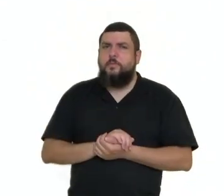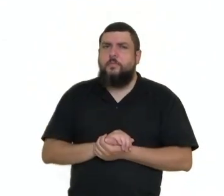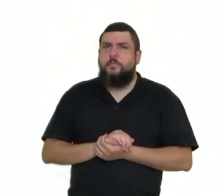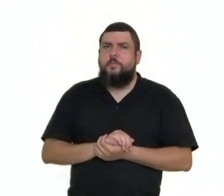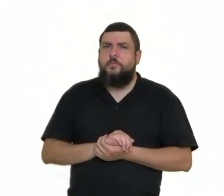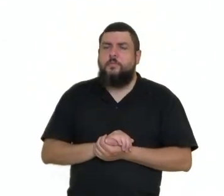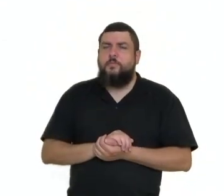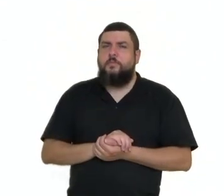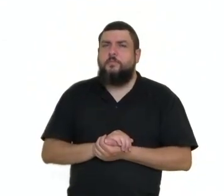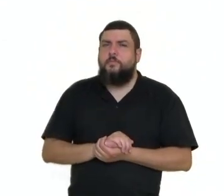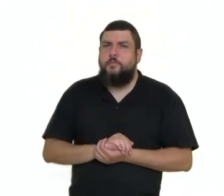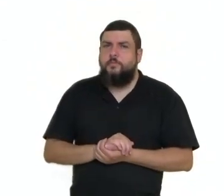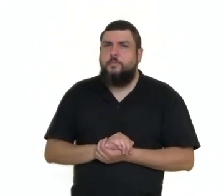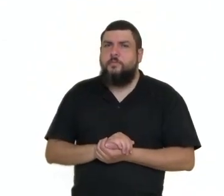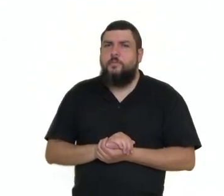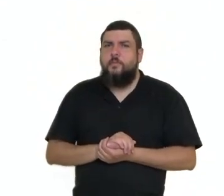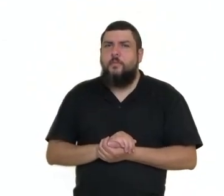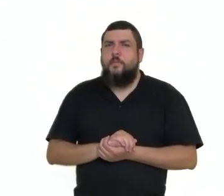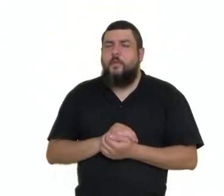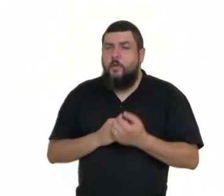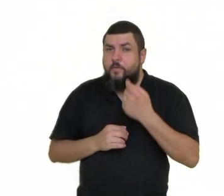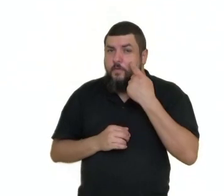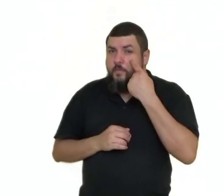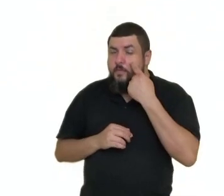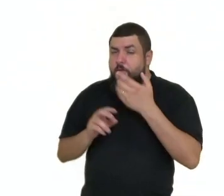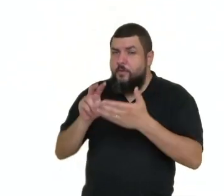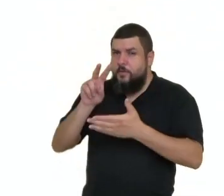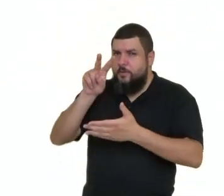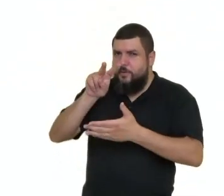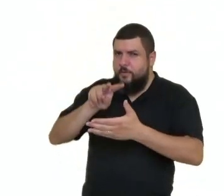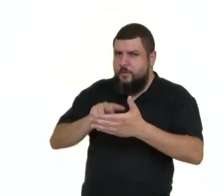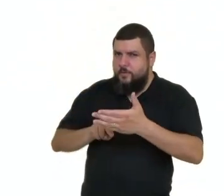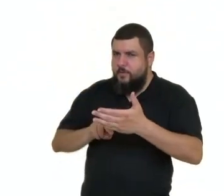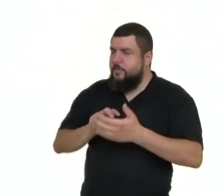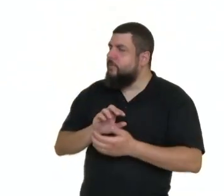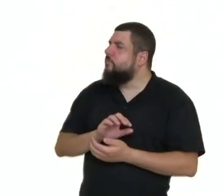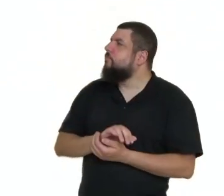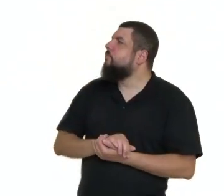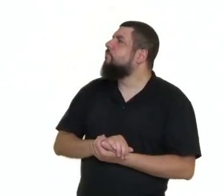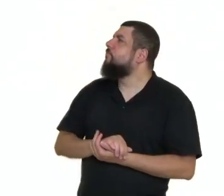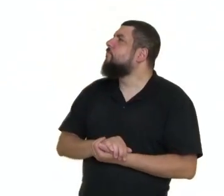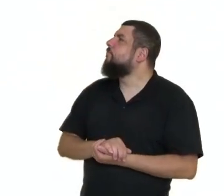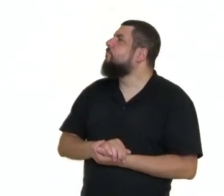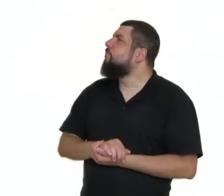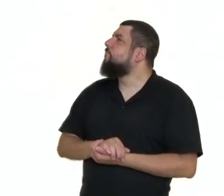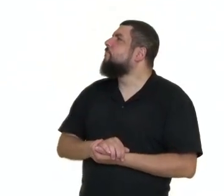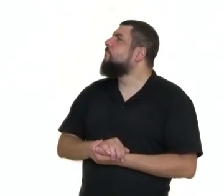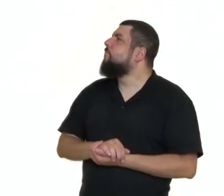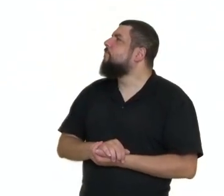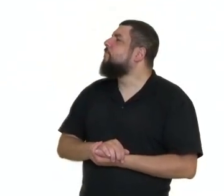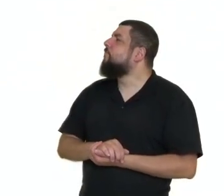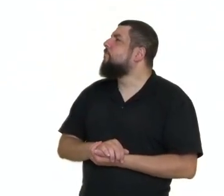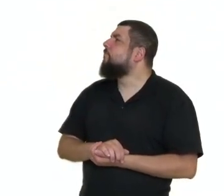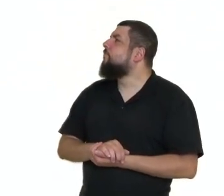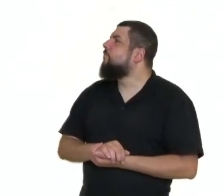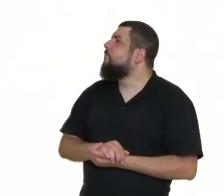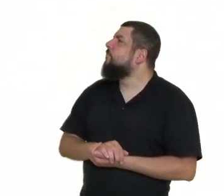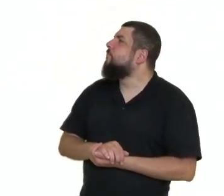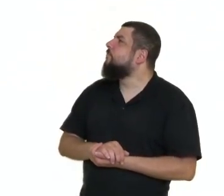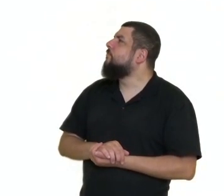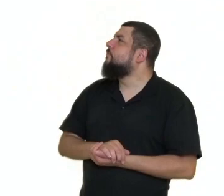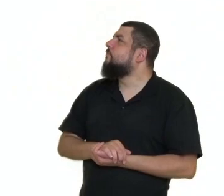práticas sociais. Ele se expressa utilizando palavras rebuscadas e construções que demonstram um